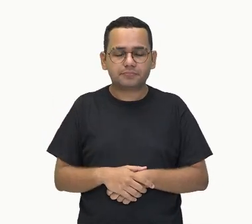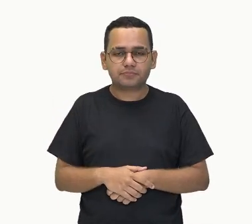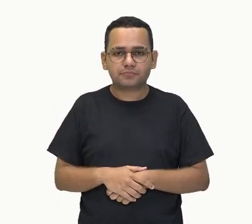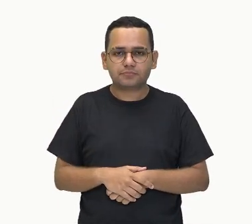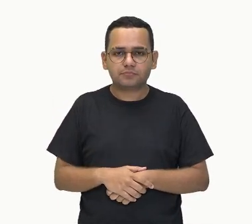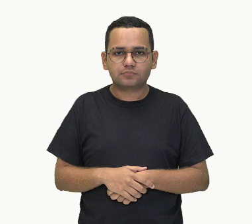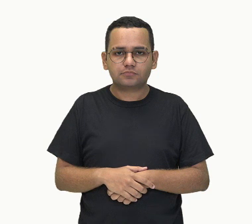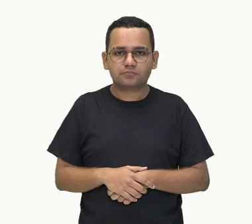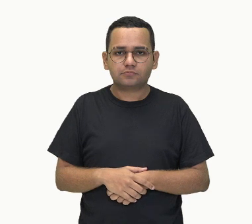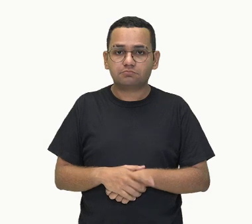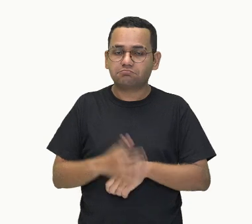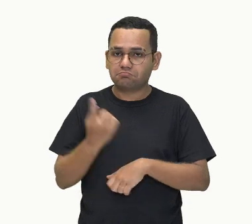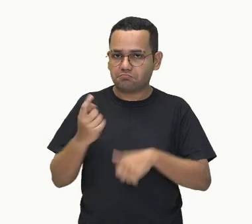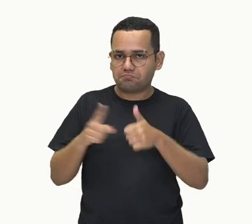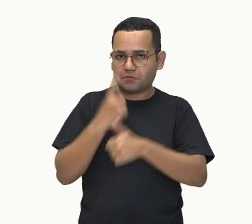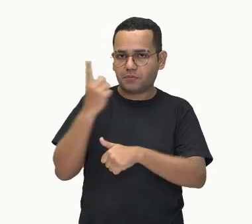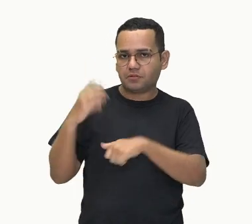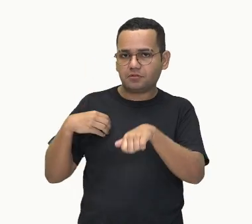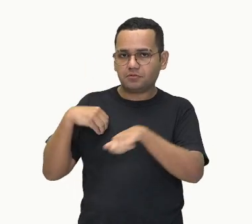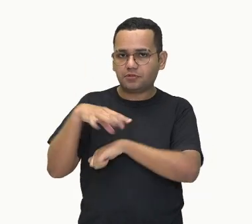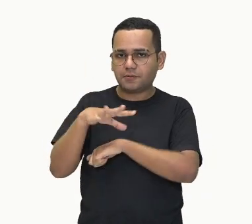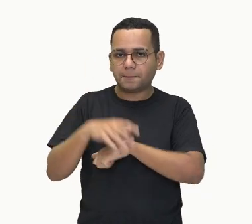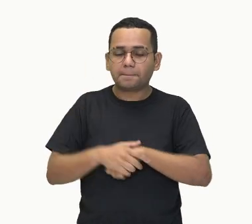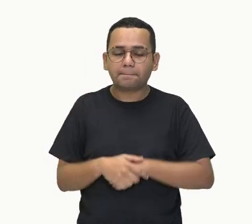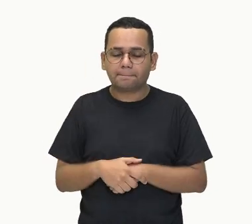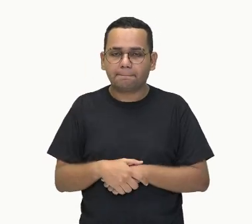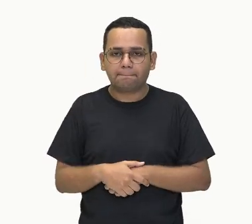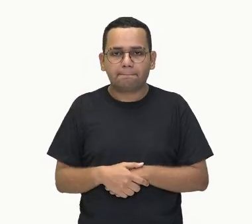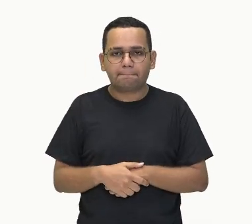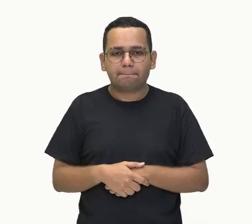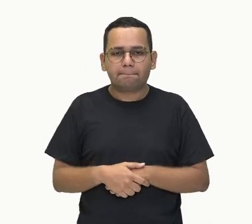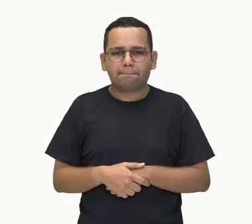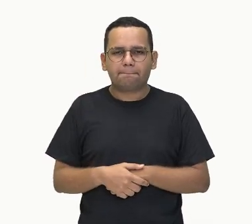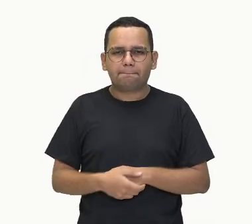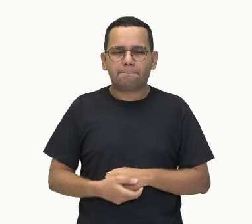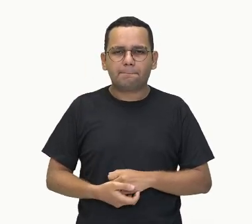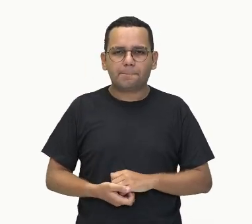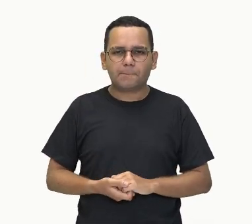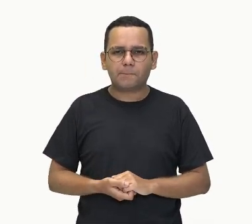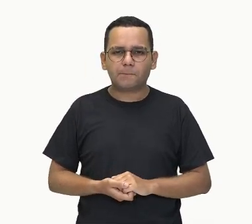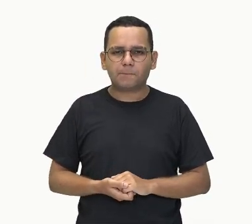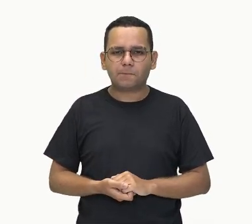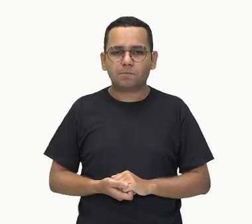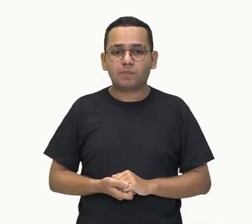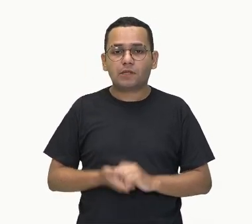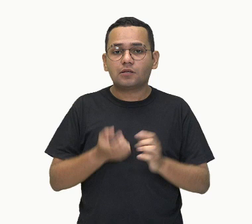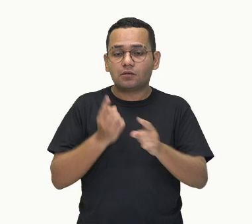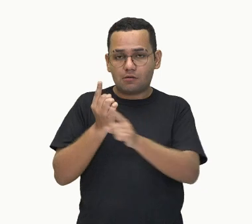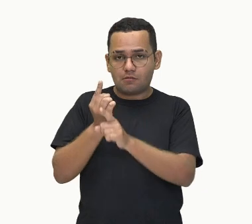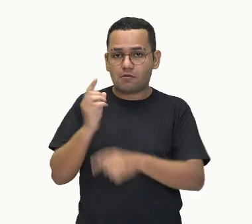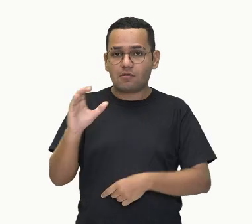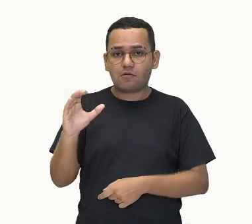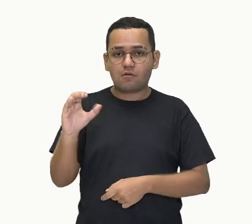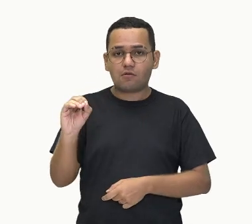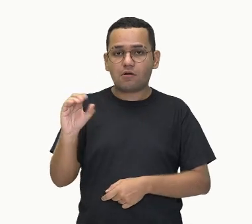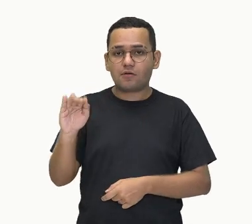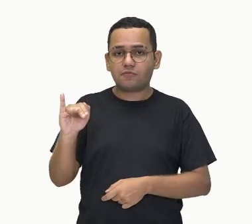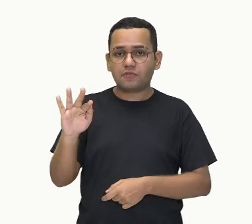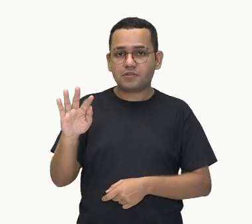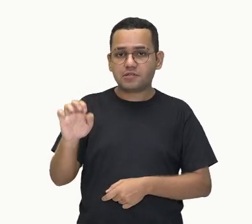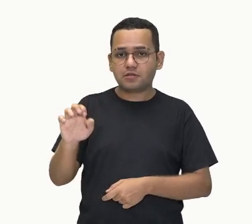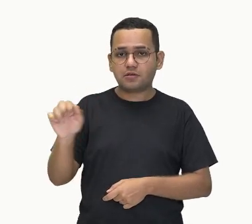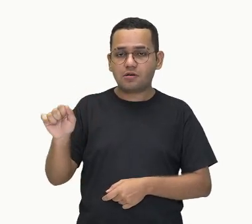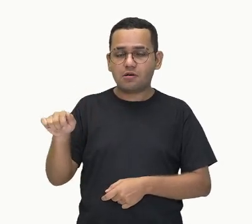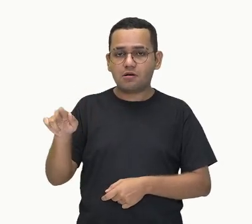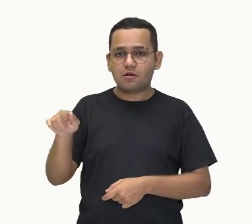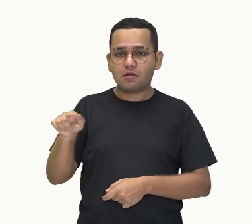primeiro passo. Primeiro, antes da gente obter o coeficiente angular, a gente precisa, então, transformar essa equação